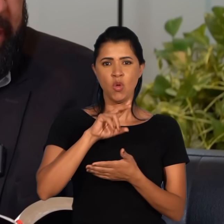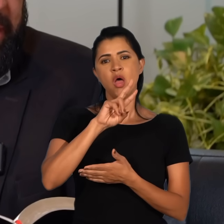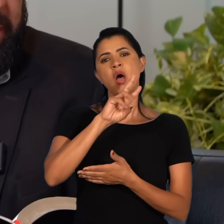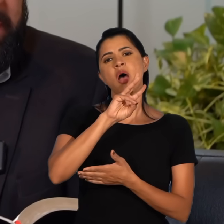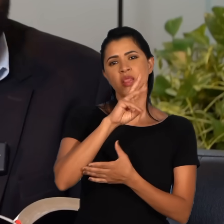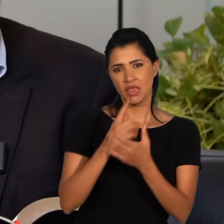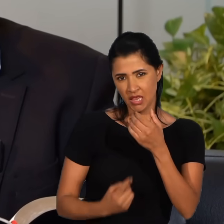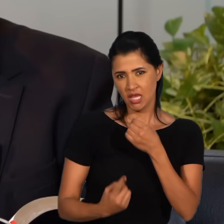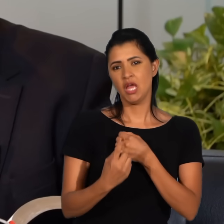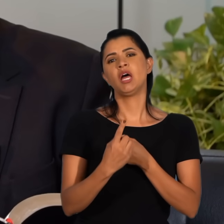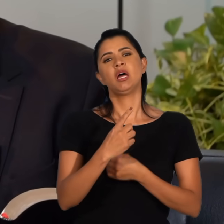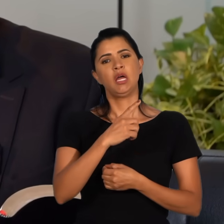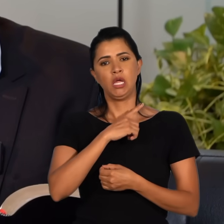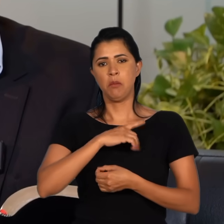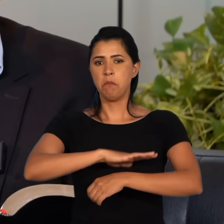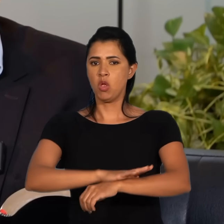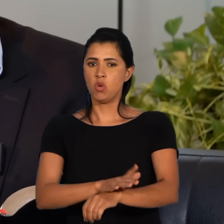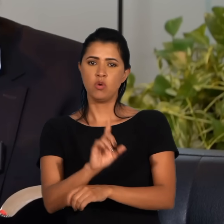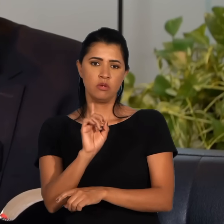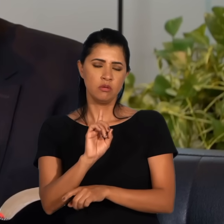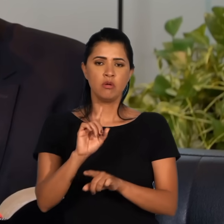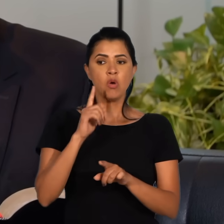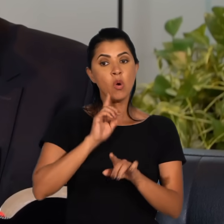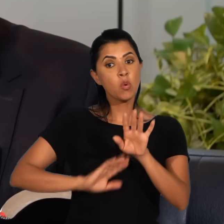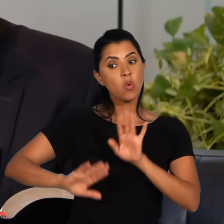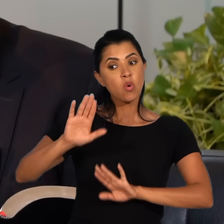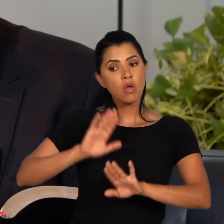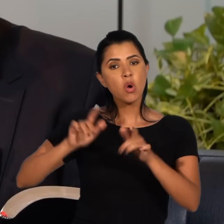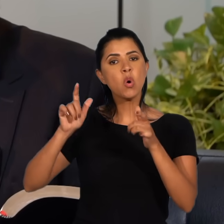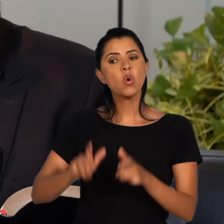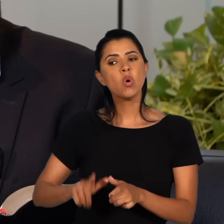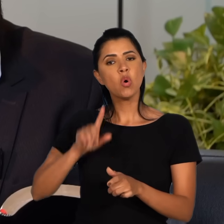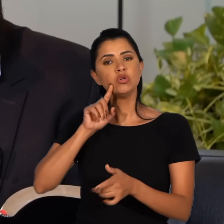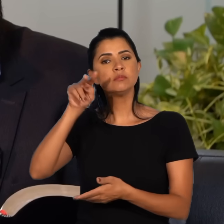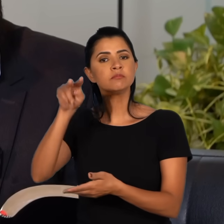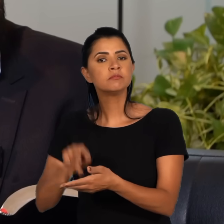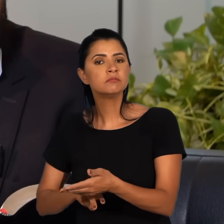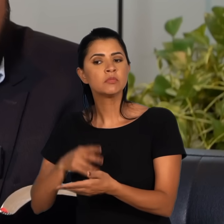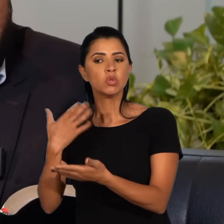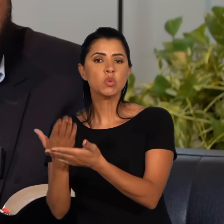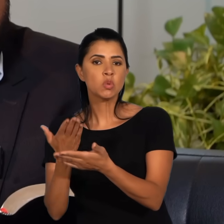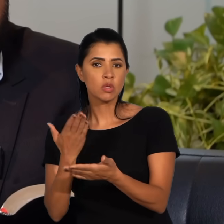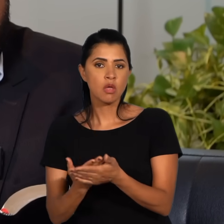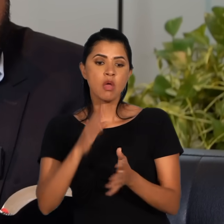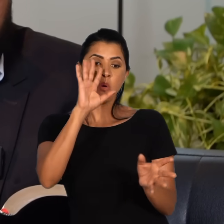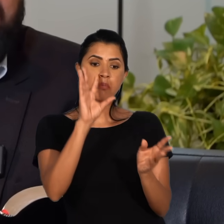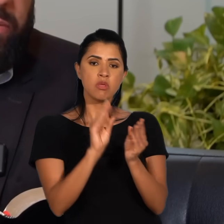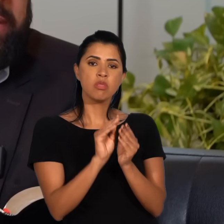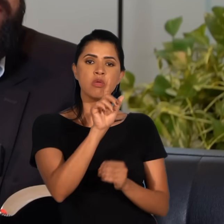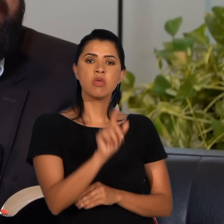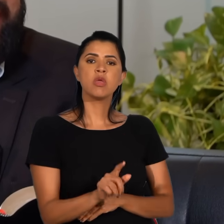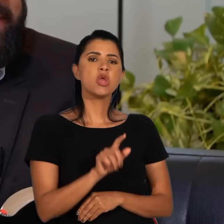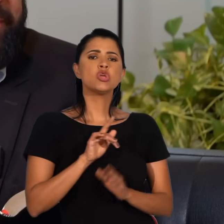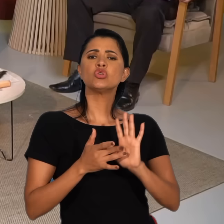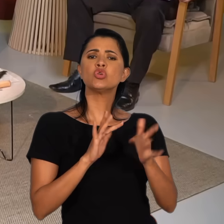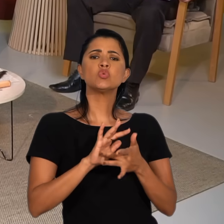Trindade sem preconceito eh tendo cuidado com as fontes porque compreender quem é Jesus faz